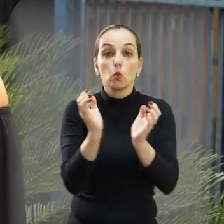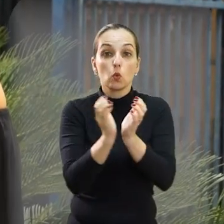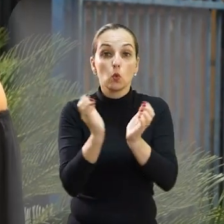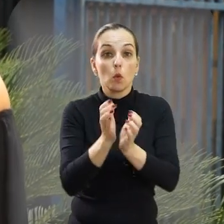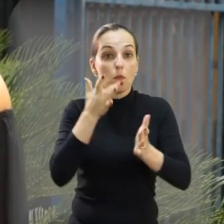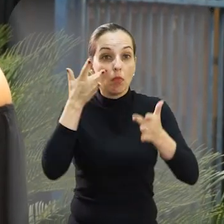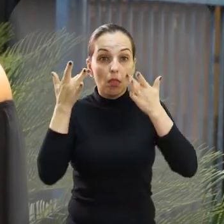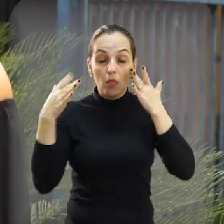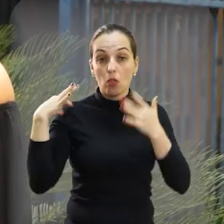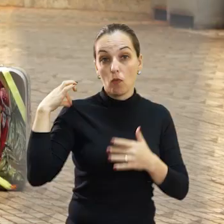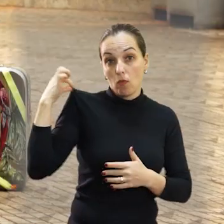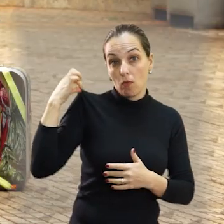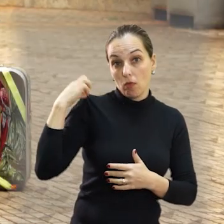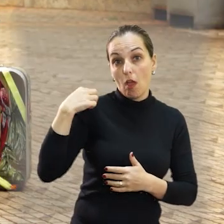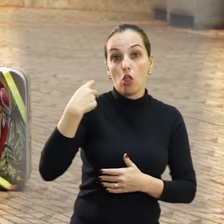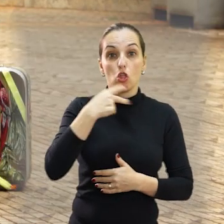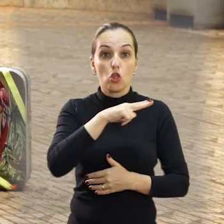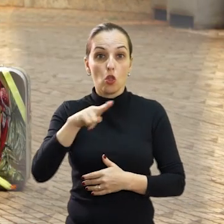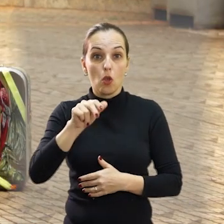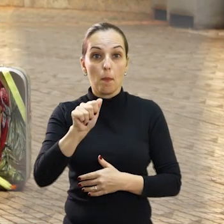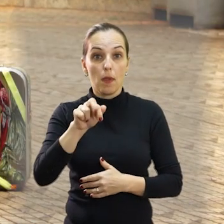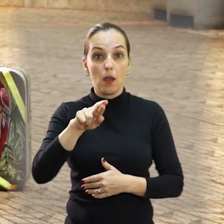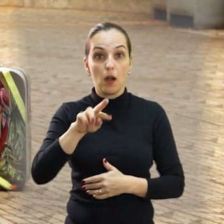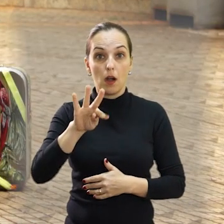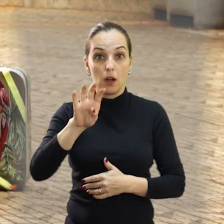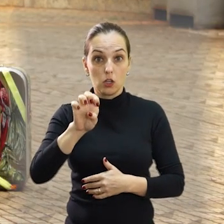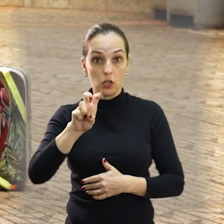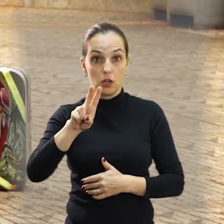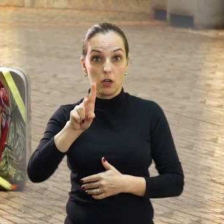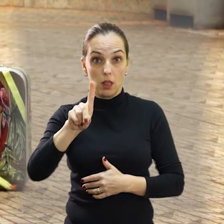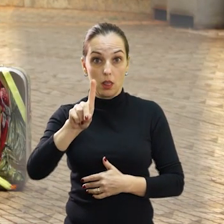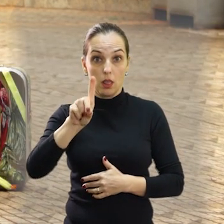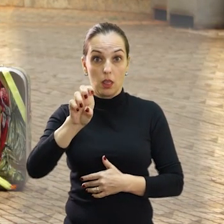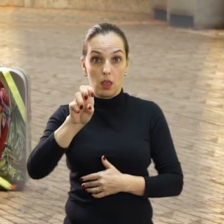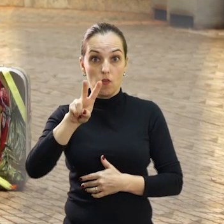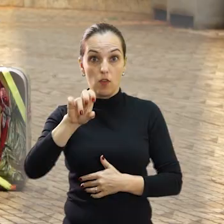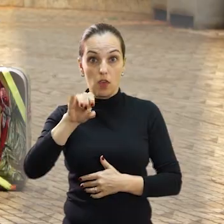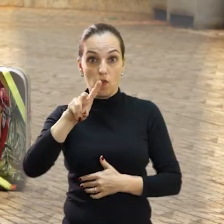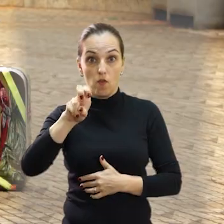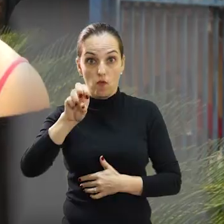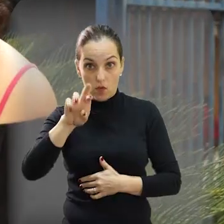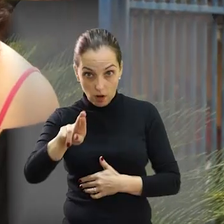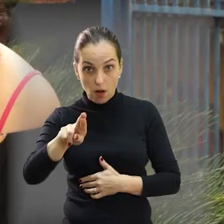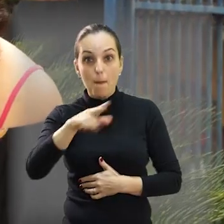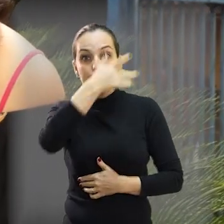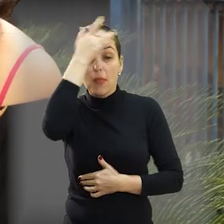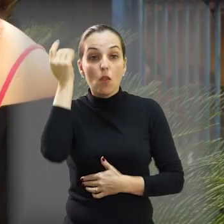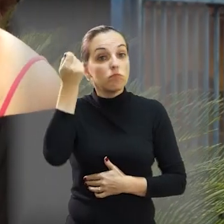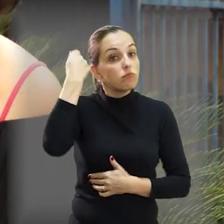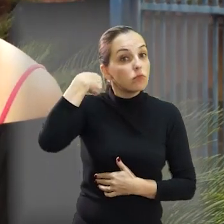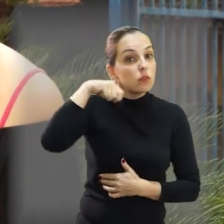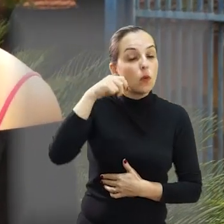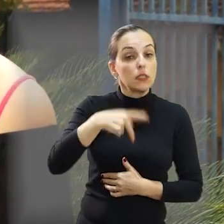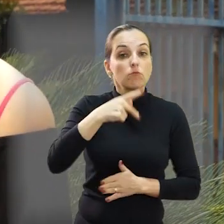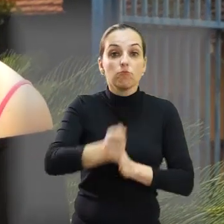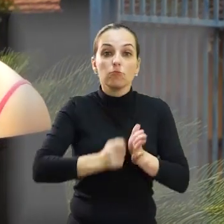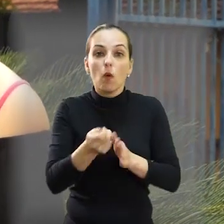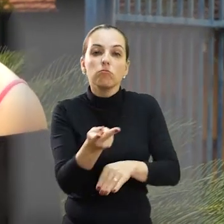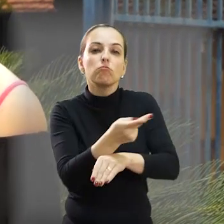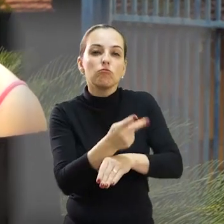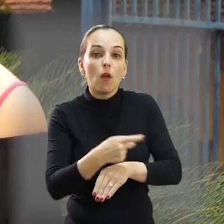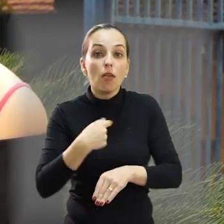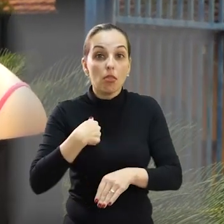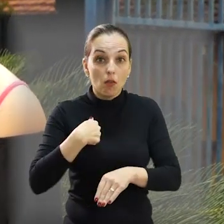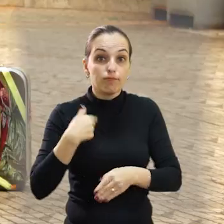que tinha um grupo de teatro aqui em Araraquara, amador, chamado Grupo Arte de Viver, e que eles estavam